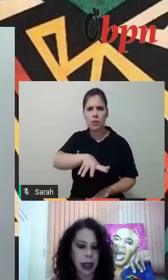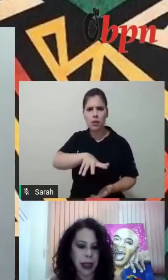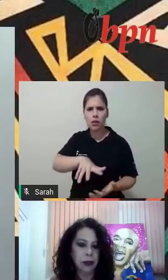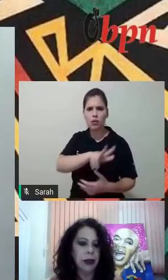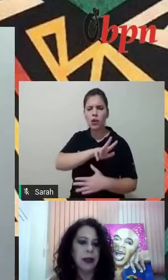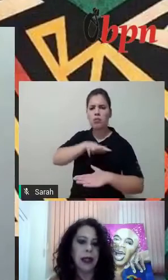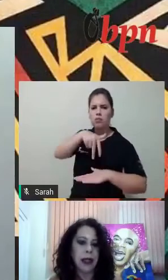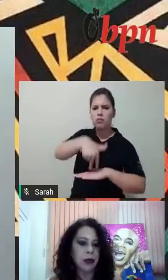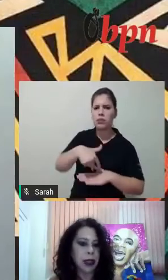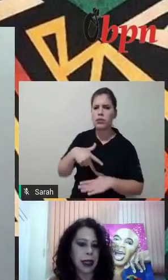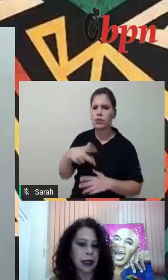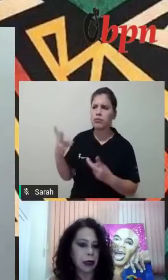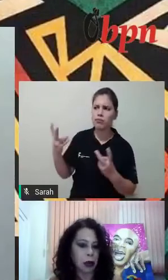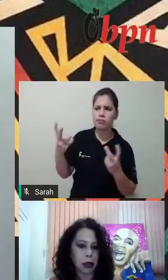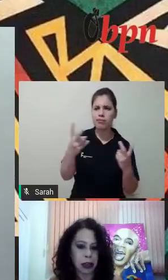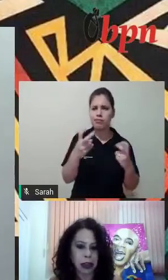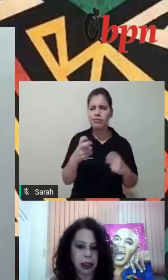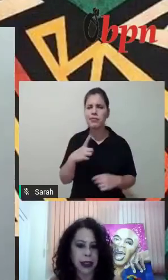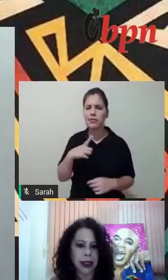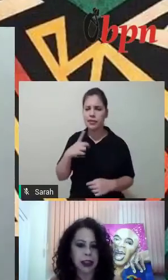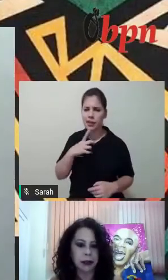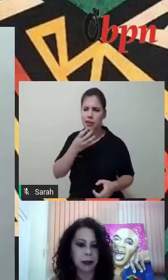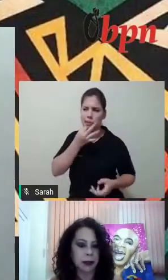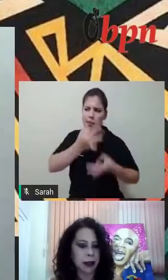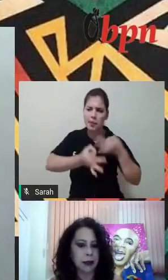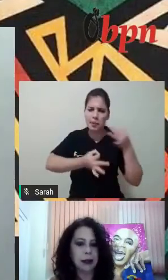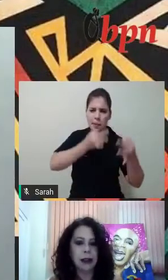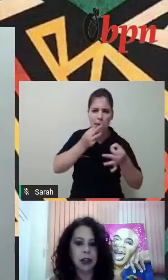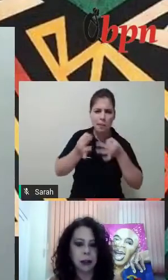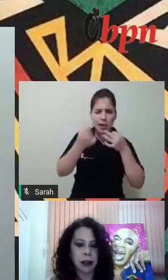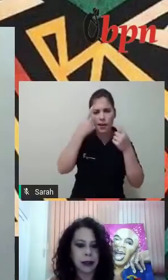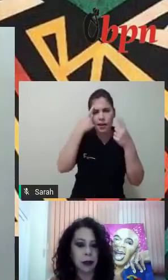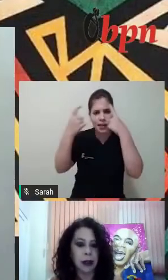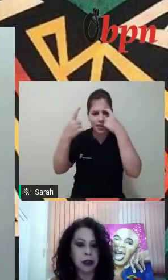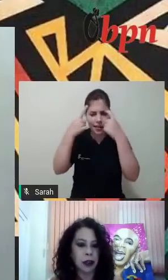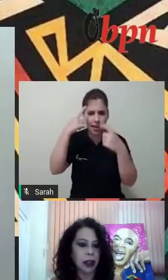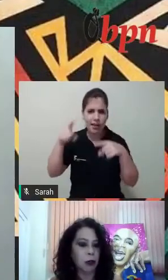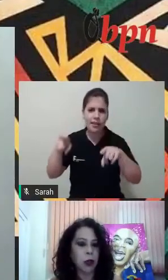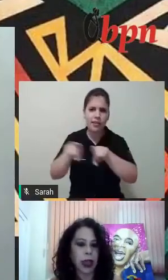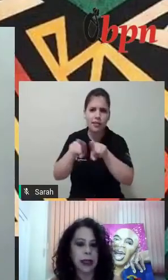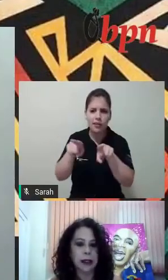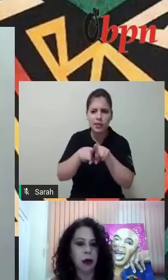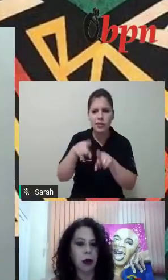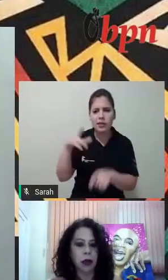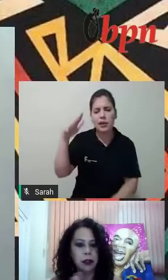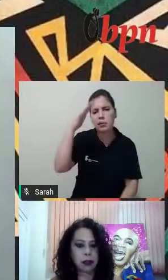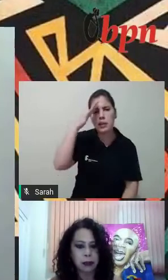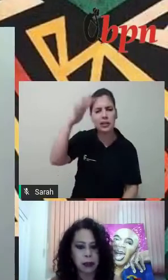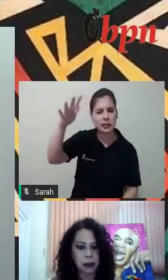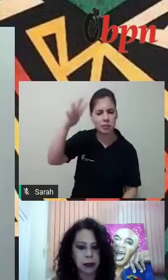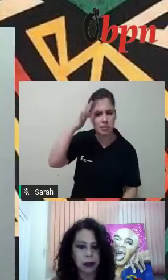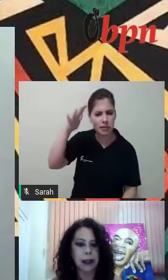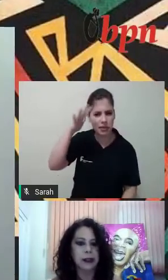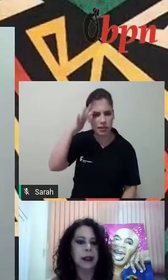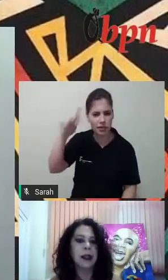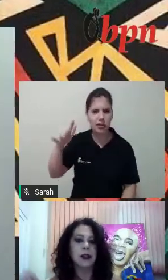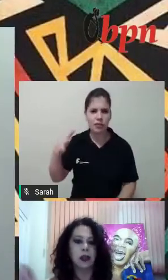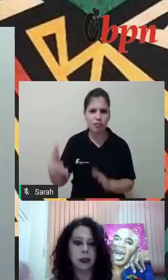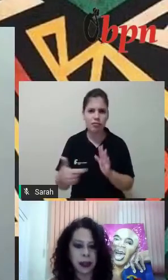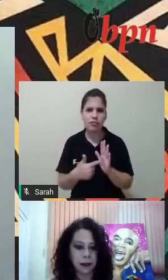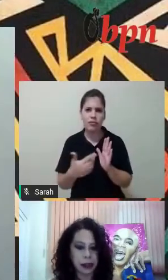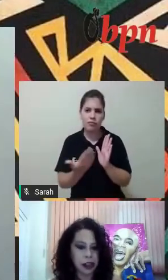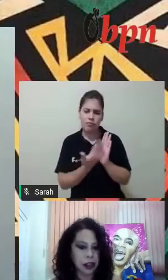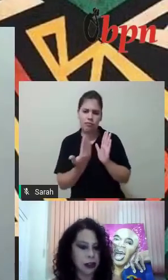comentários, de ideias, um imaginário dentro daquela lógica, né, que a Chimamanda chama atenção, uma história única que se conta sobre as